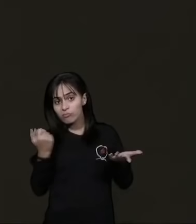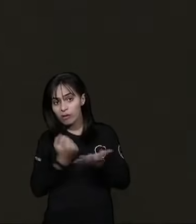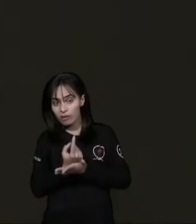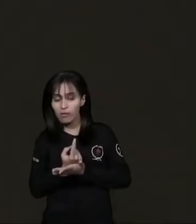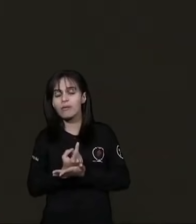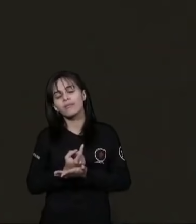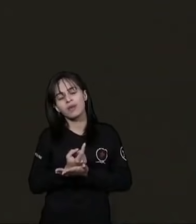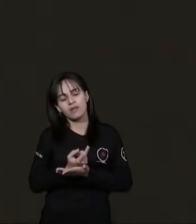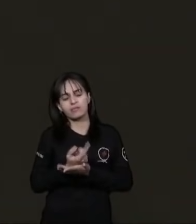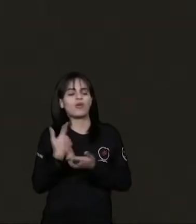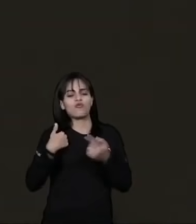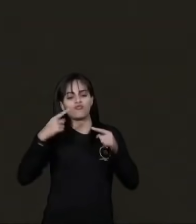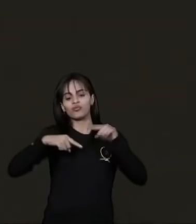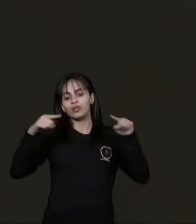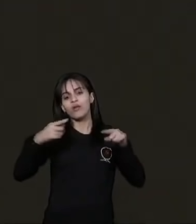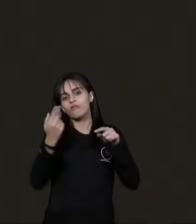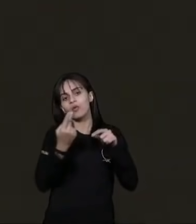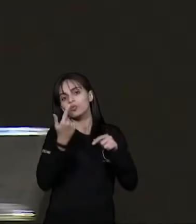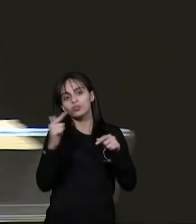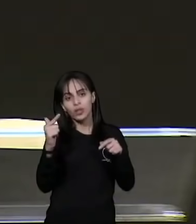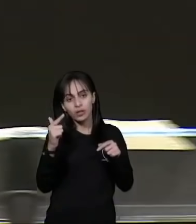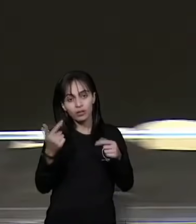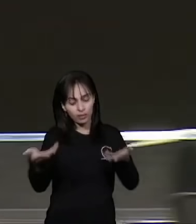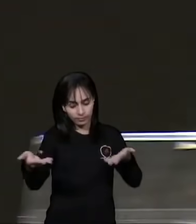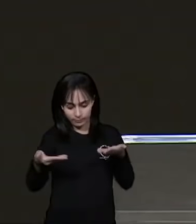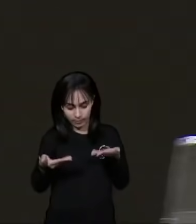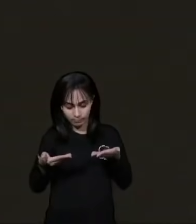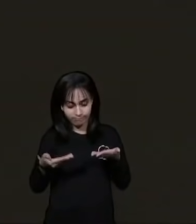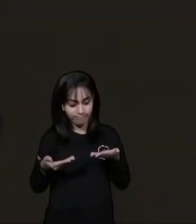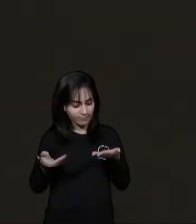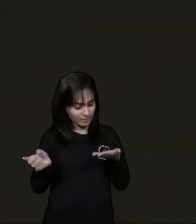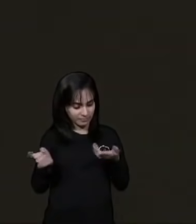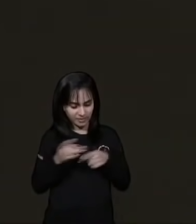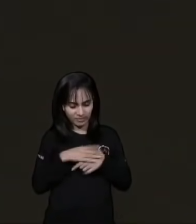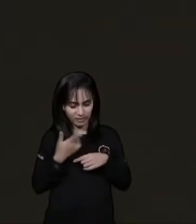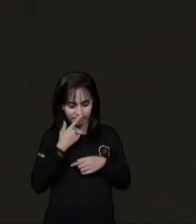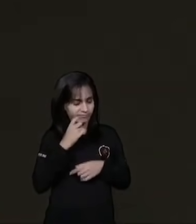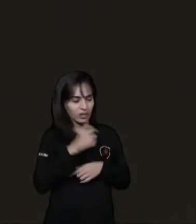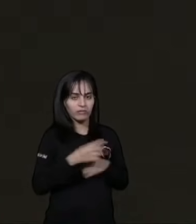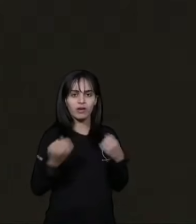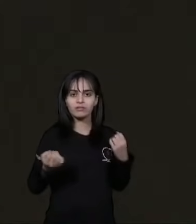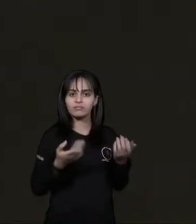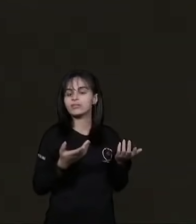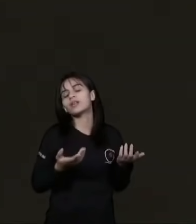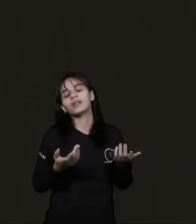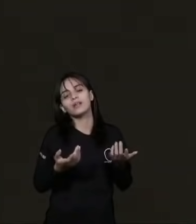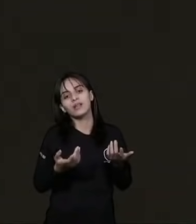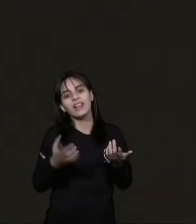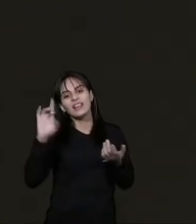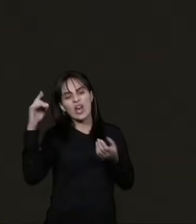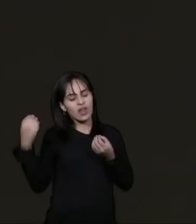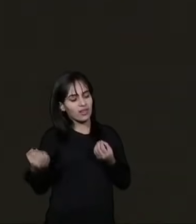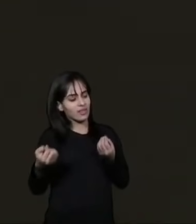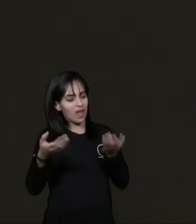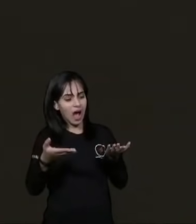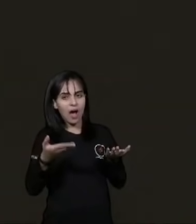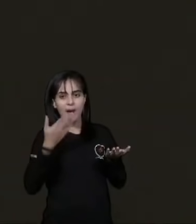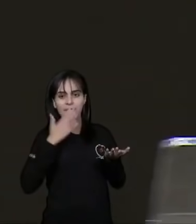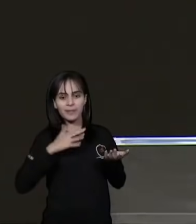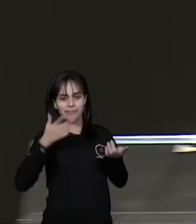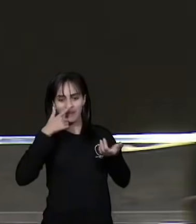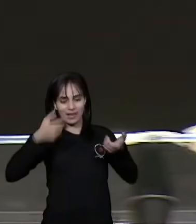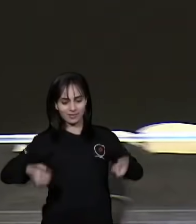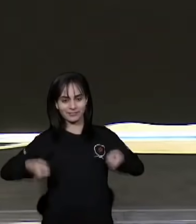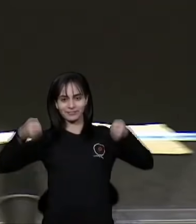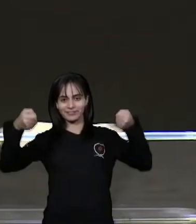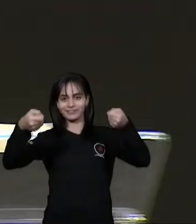então não tem esse cara de valor quando chegar na mão dele jogam fora a Deus não entrega a promessa